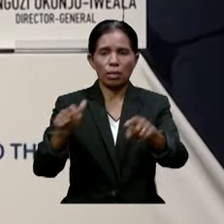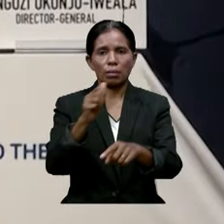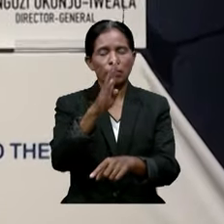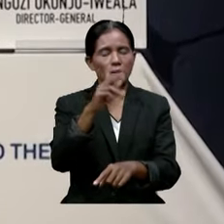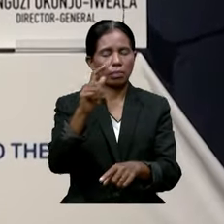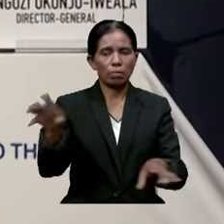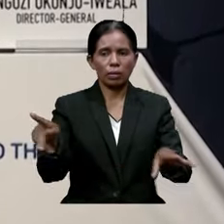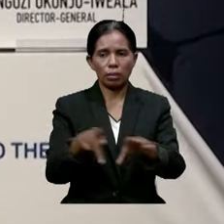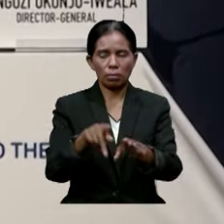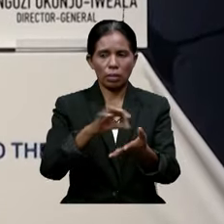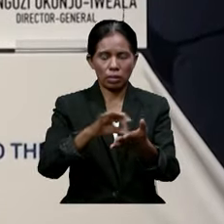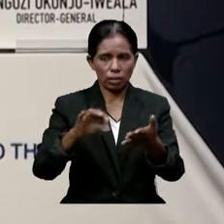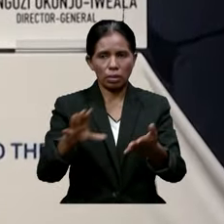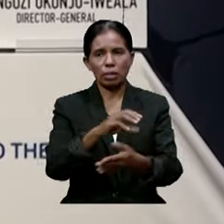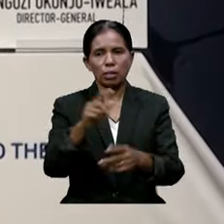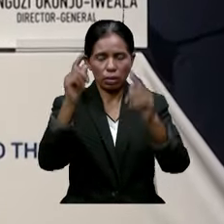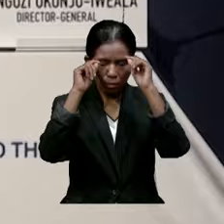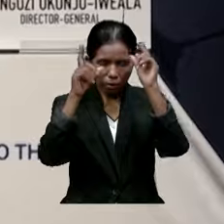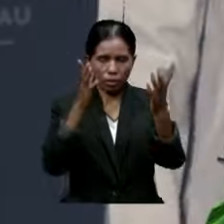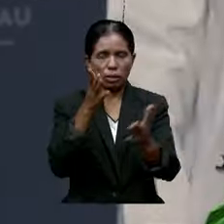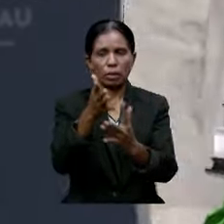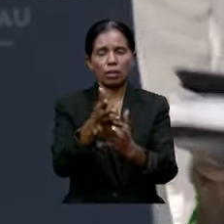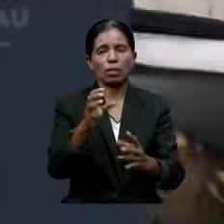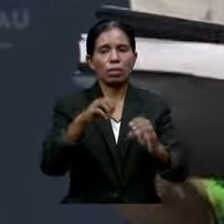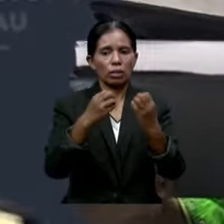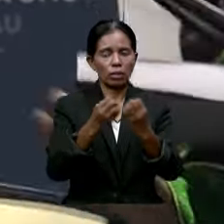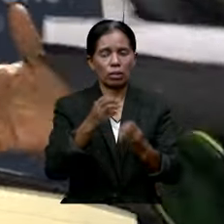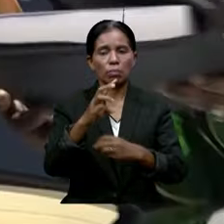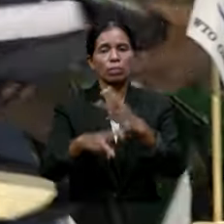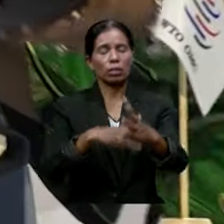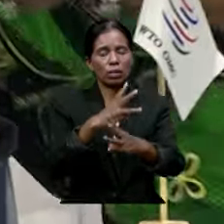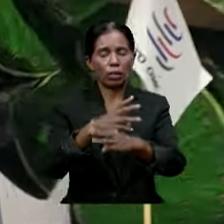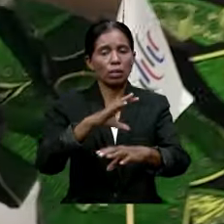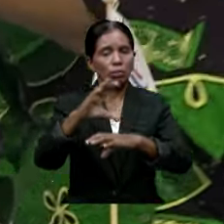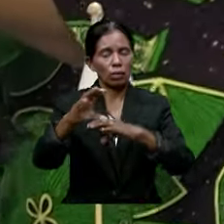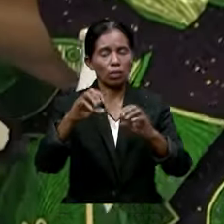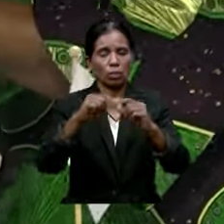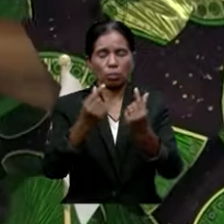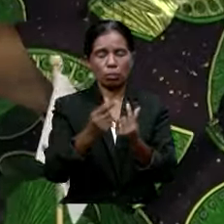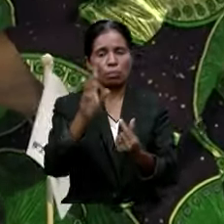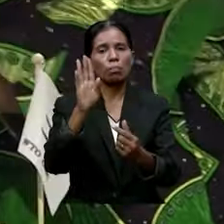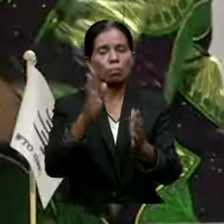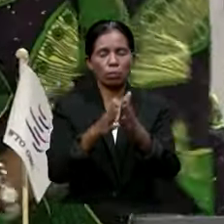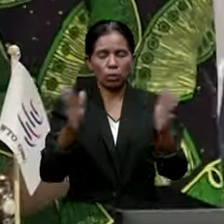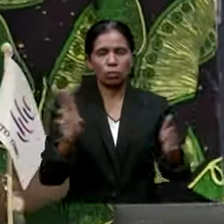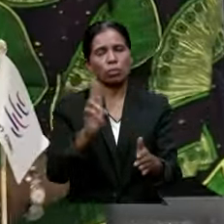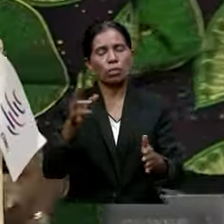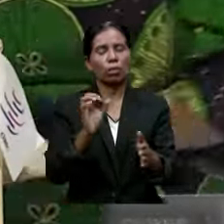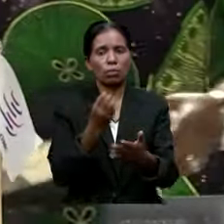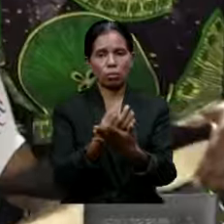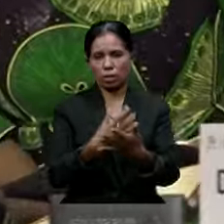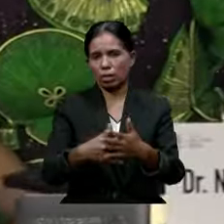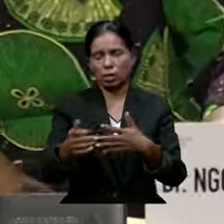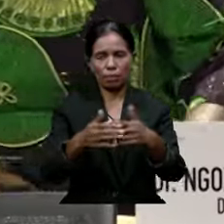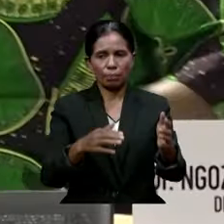participa assim na acordo formalização Timor-Lestenian adesão ba Organização Mundial Comércio, ou equipa BOT, no gasta o Sunday. Delegação Timor-Leste